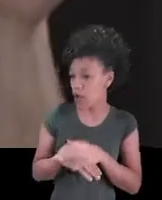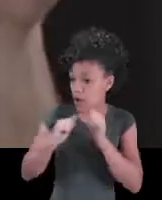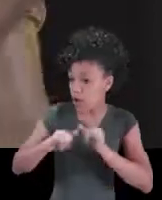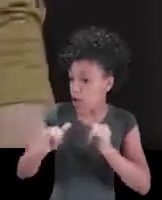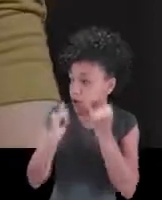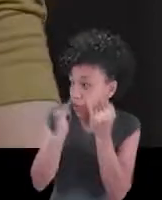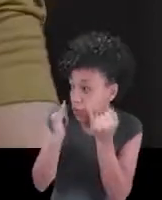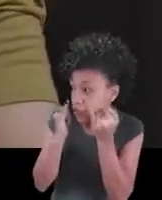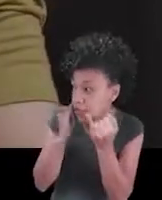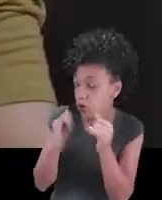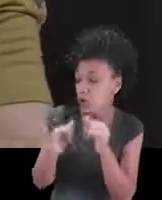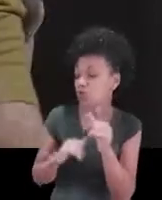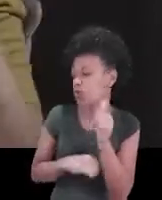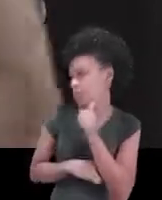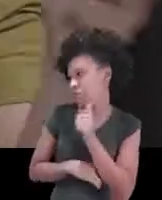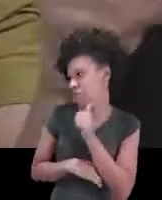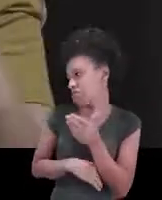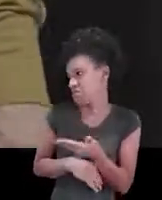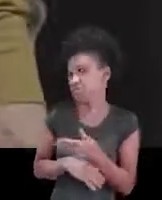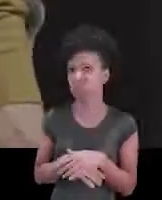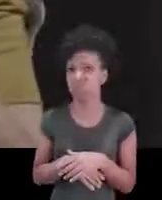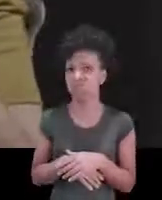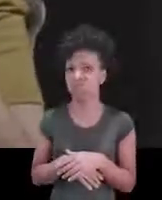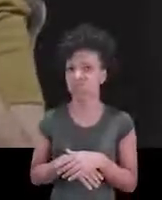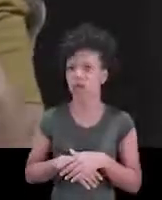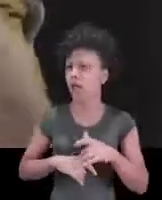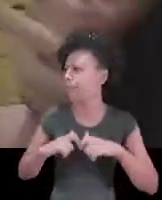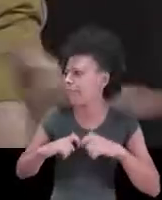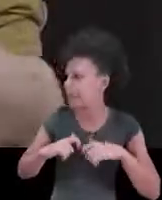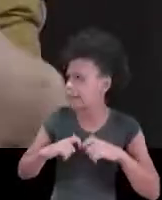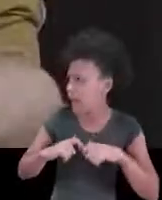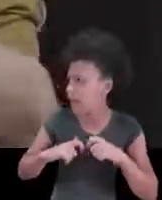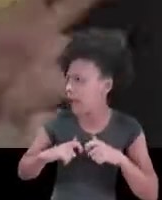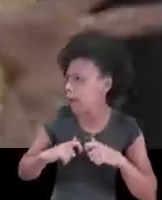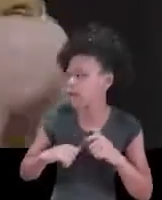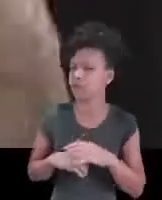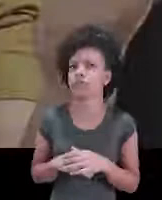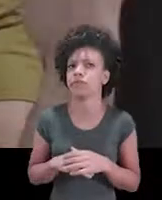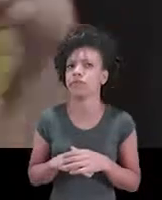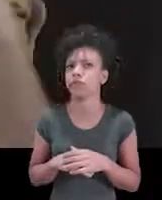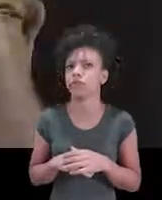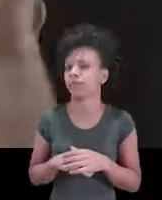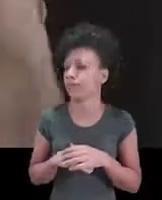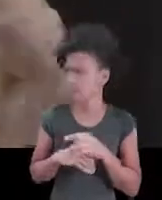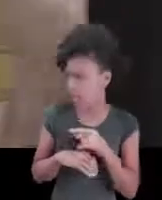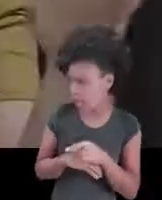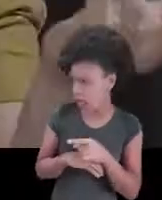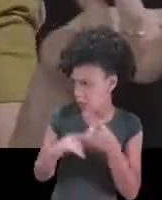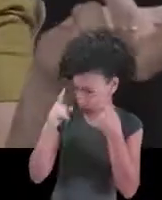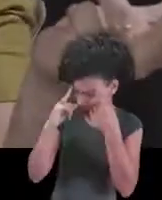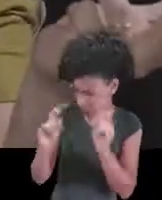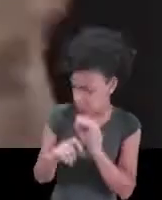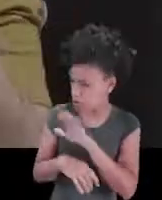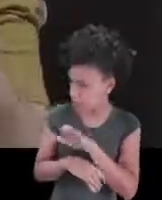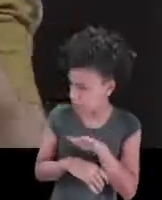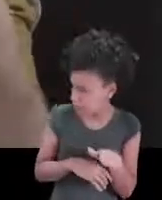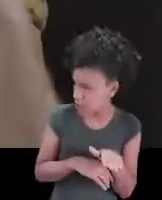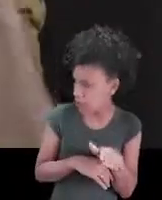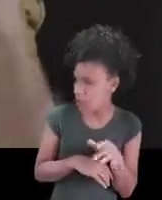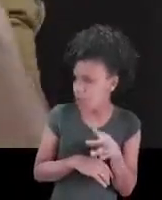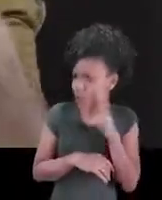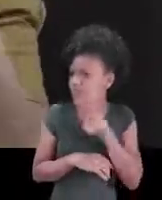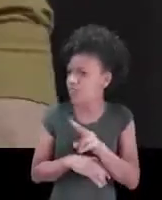informação de uma menina que ela eu tava transando que precisando é uma um crime de pedofilia